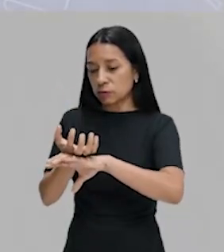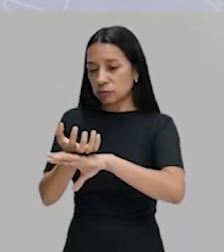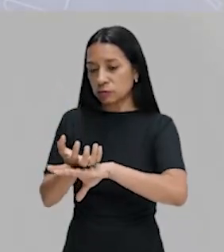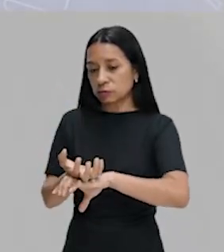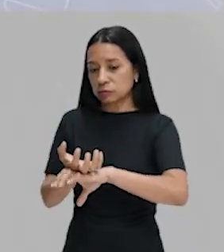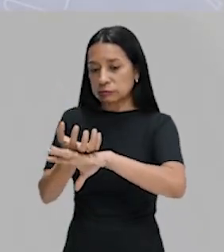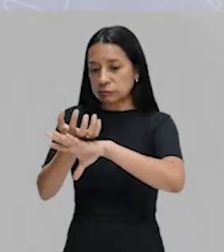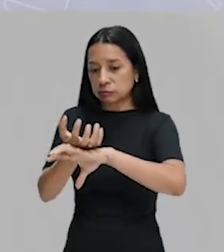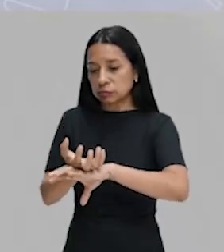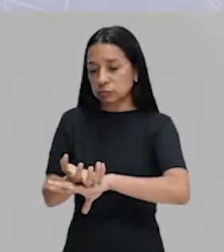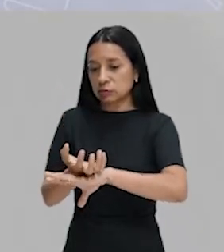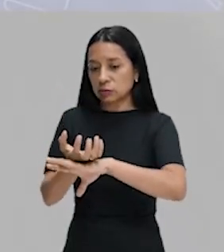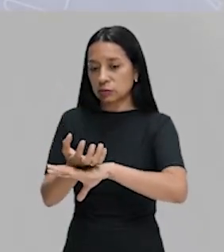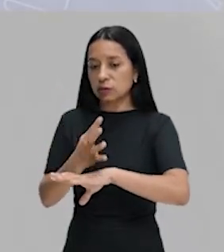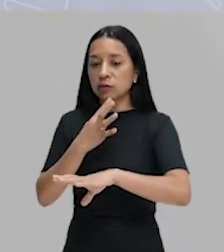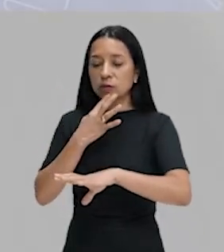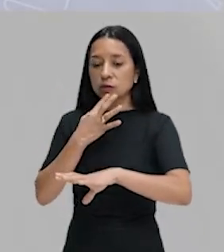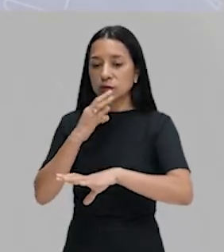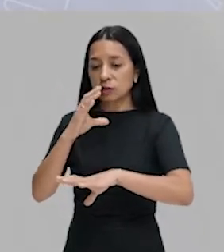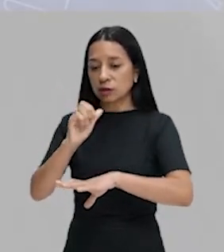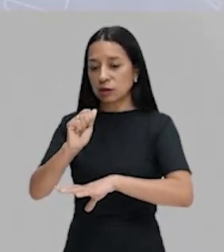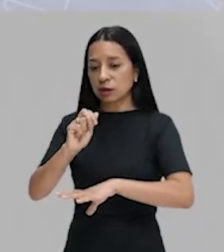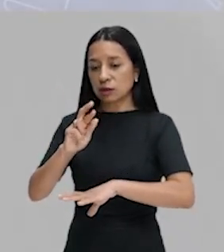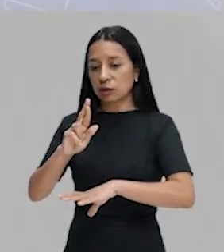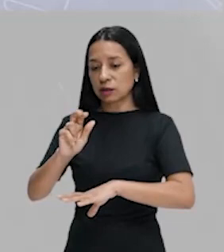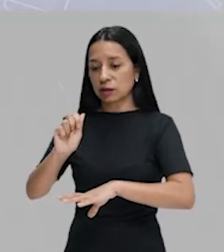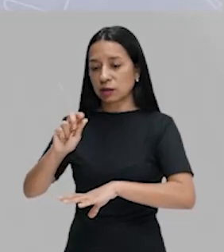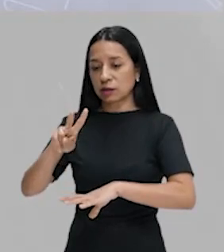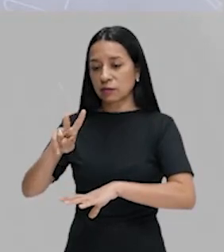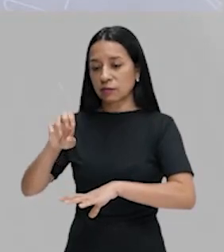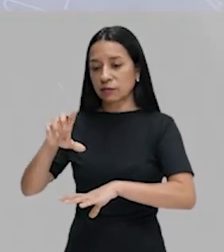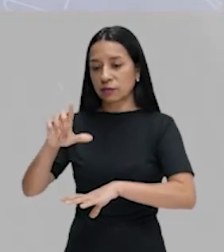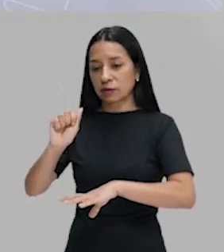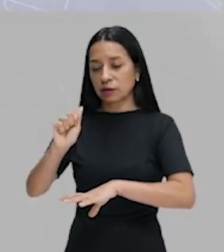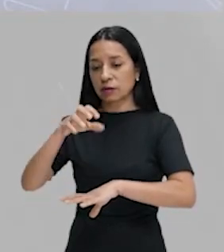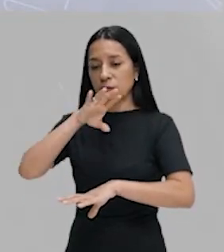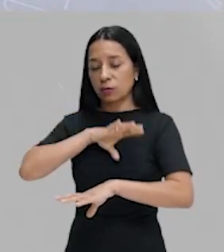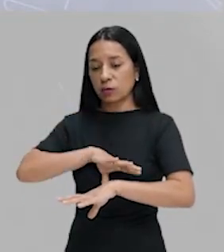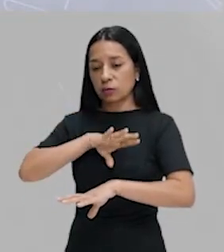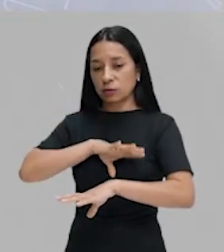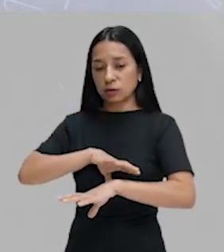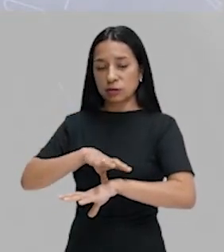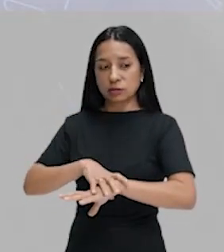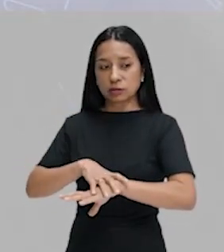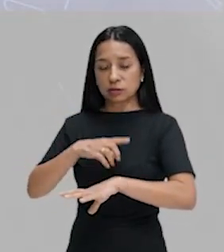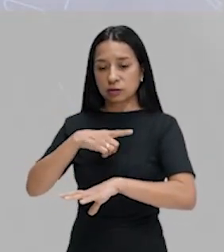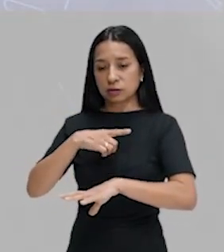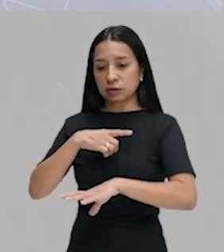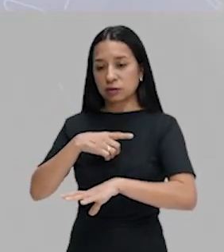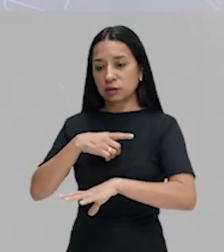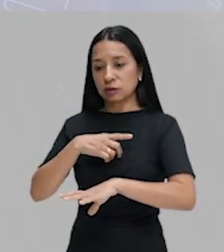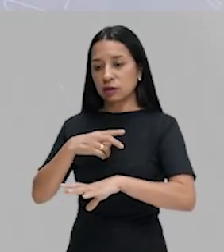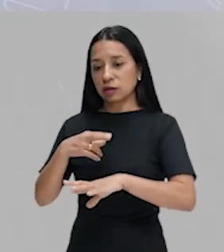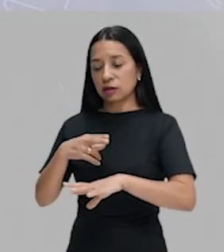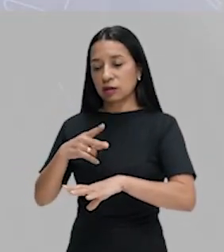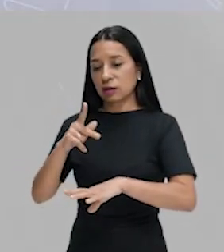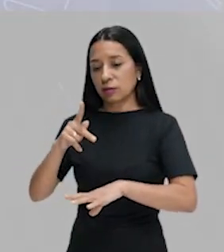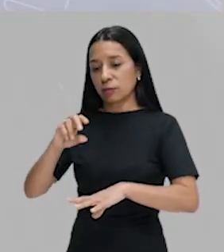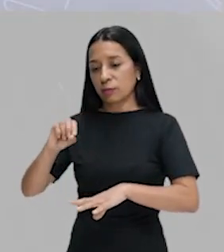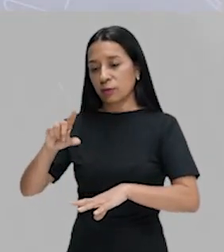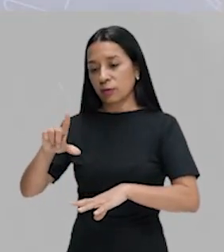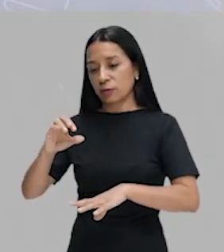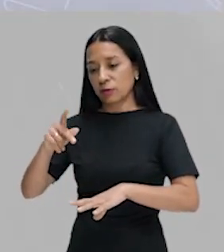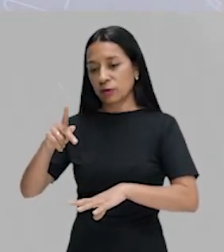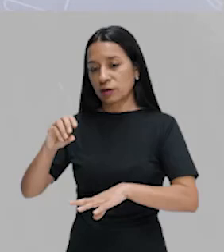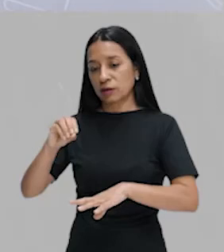boiando, tá? Isso aqui é conhecido como caravela portuguesa. Então eu tenho aqui pólipos responsáveis pela produção